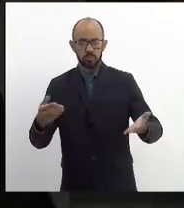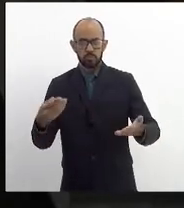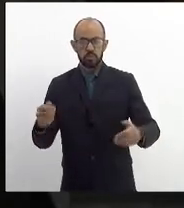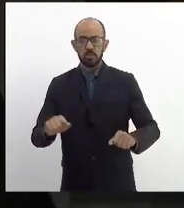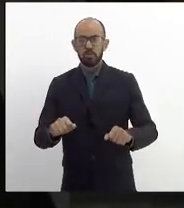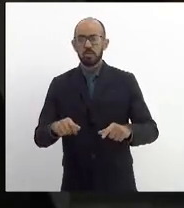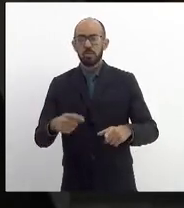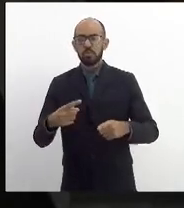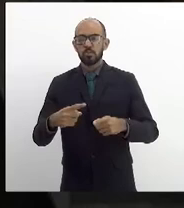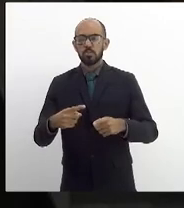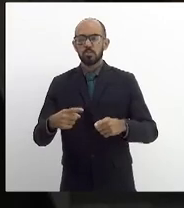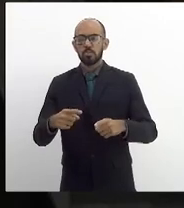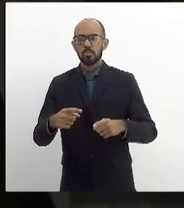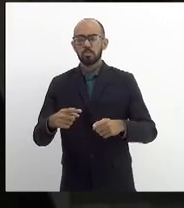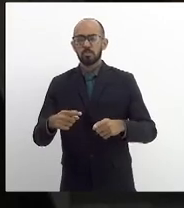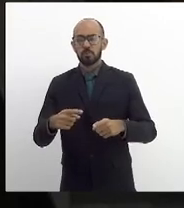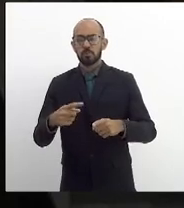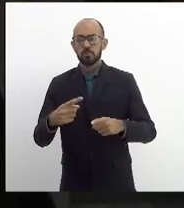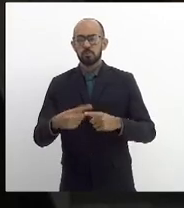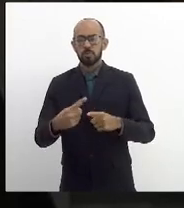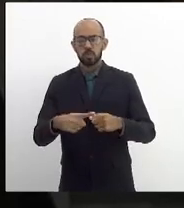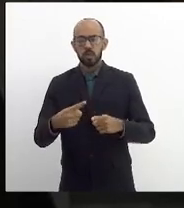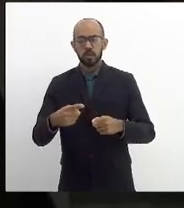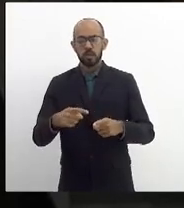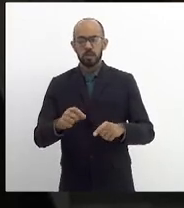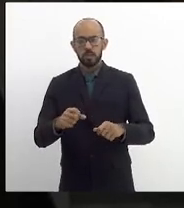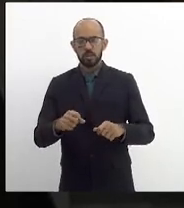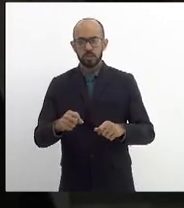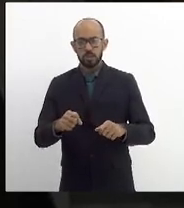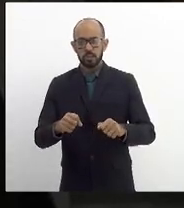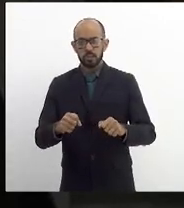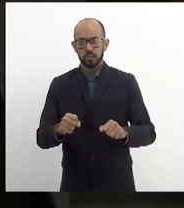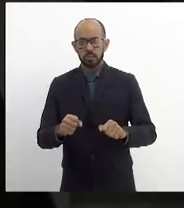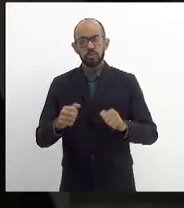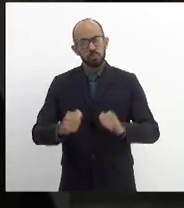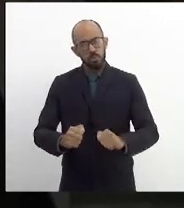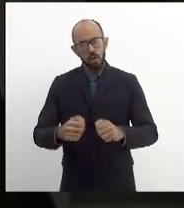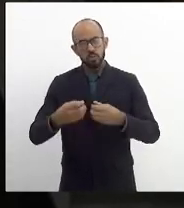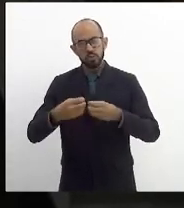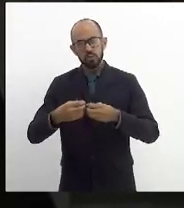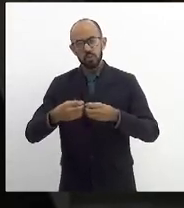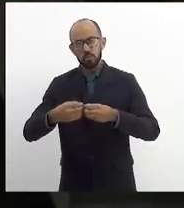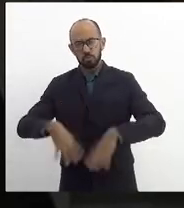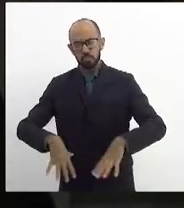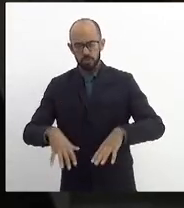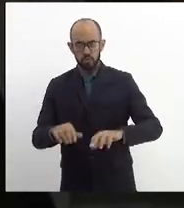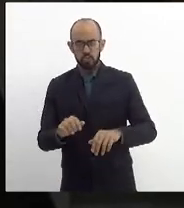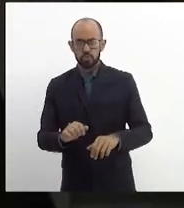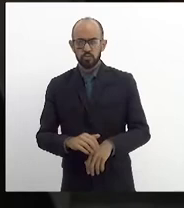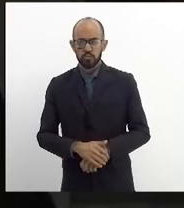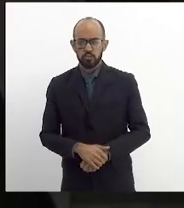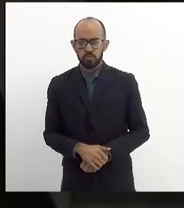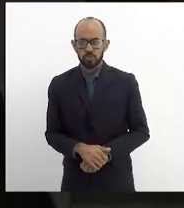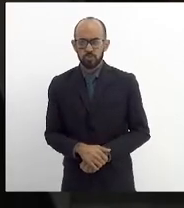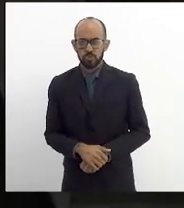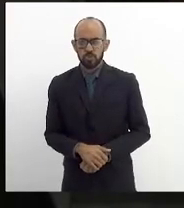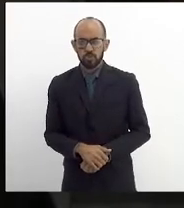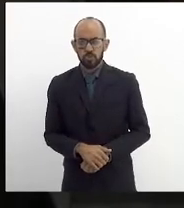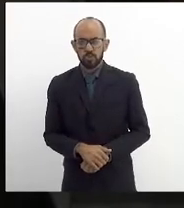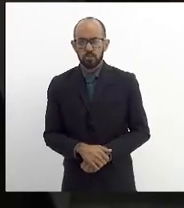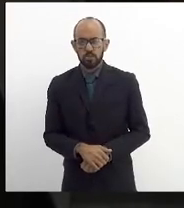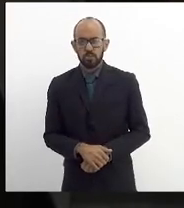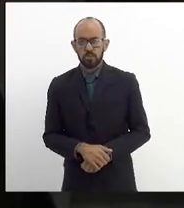É porque ela tá verificar e os pode ser danoso sou ponto de vista